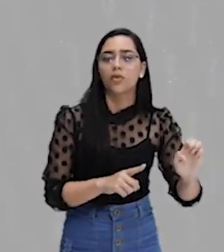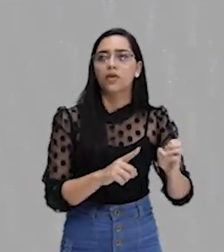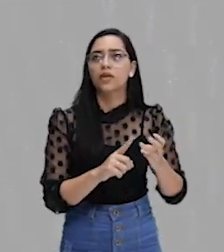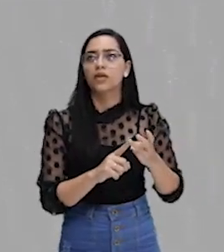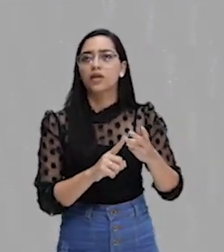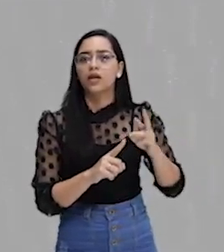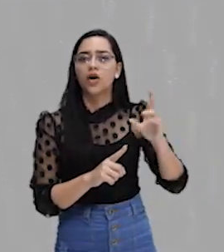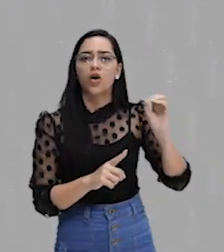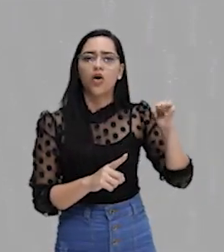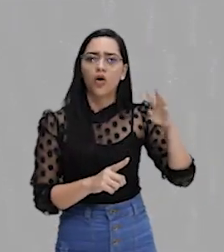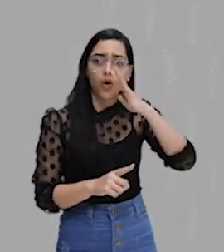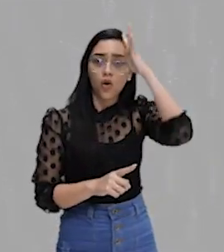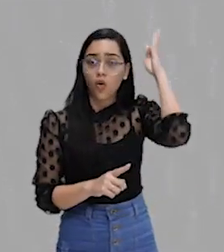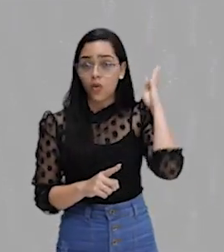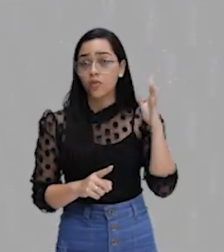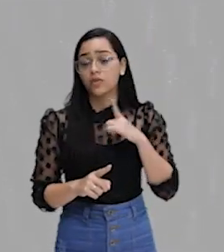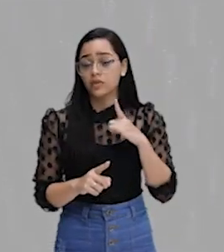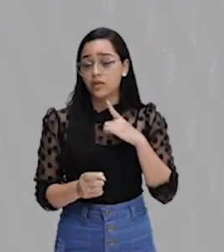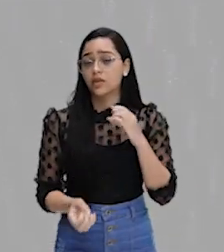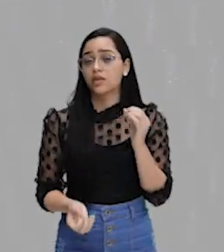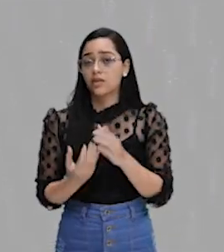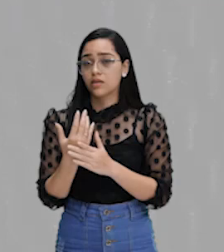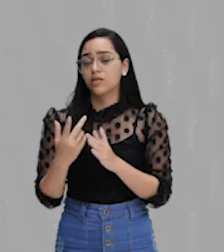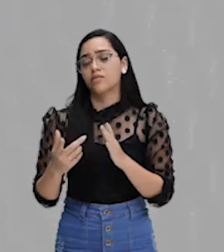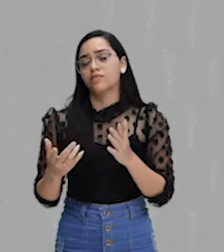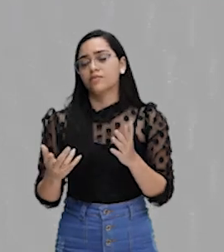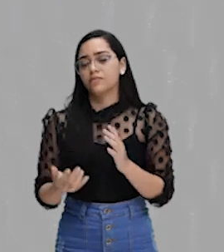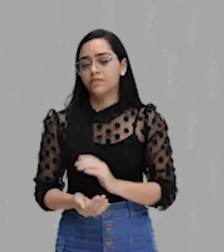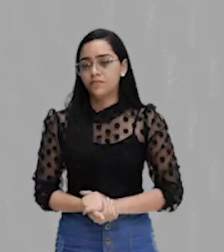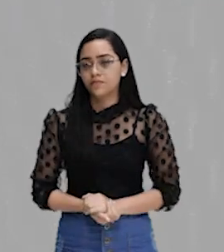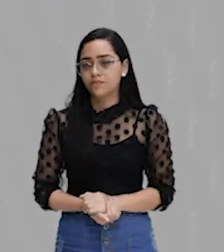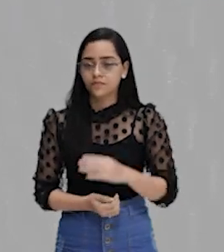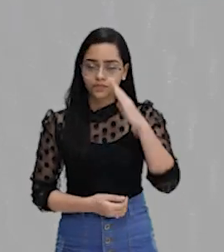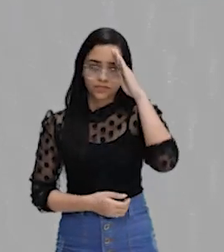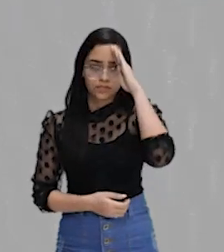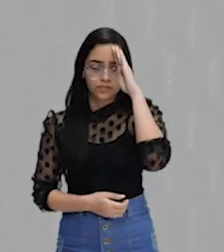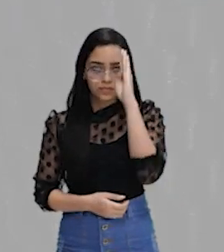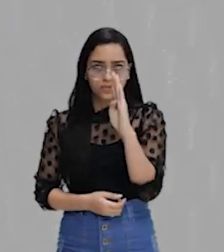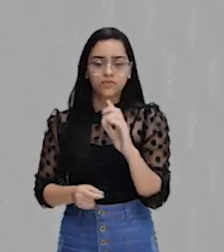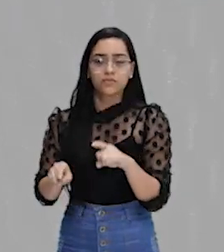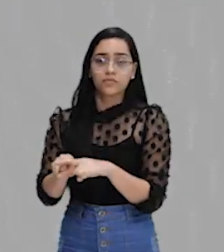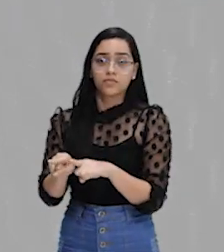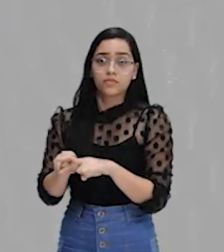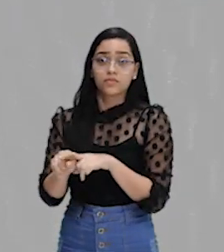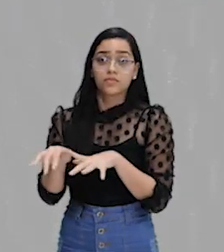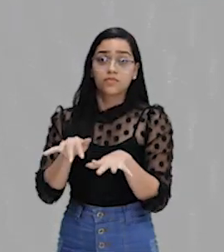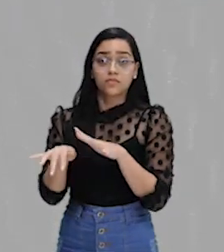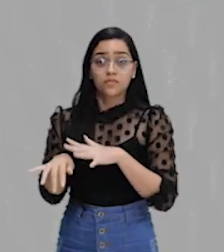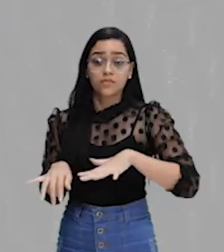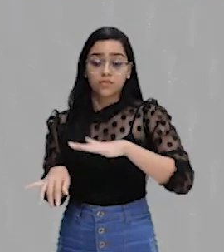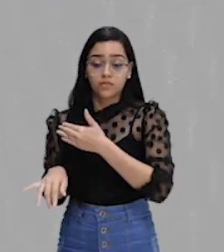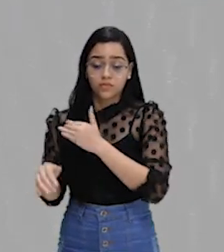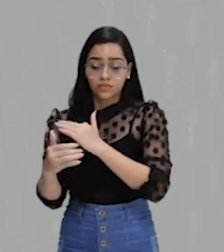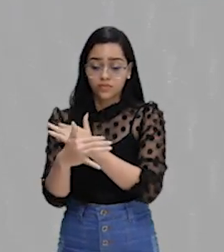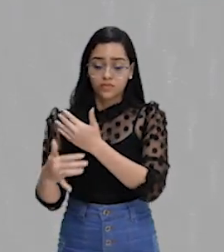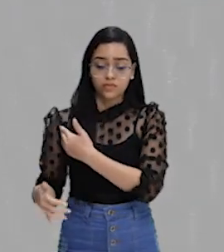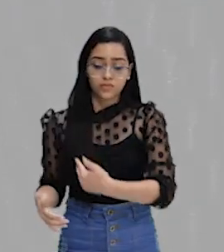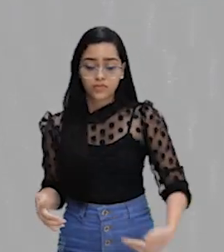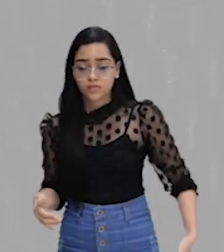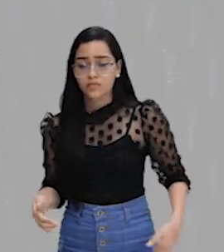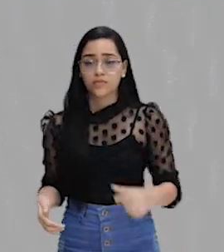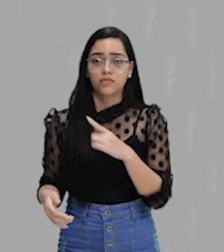ali que você tem o surgimento do Renascimento cultural. Principalmente no momento em que essas cidades-estados elas